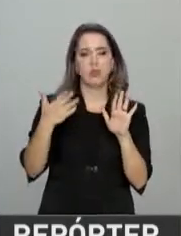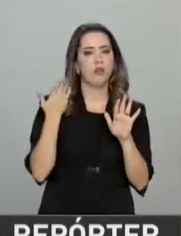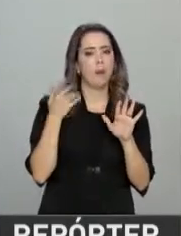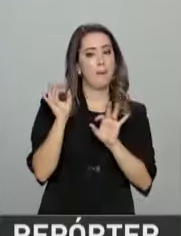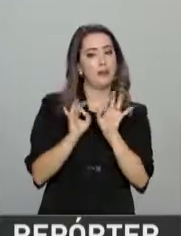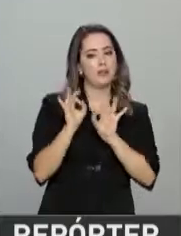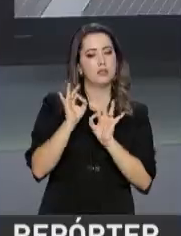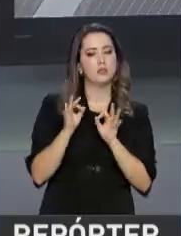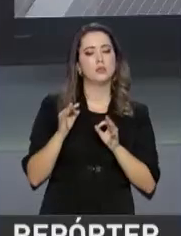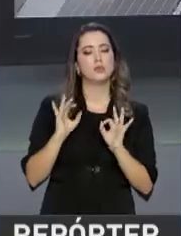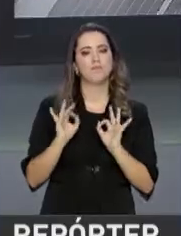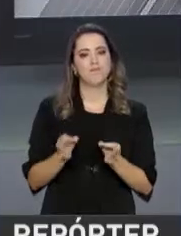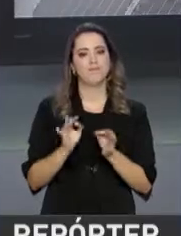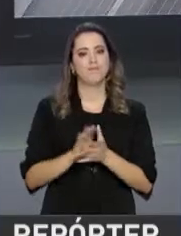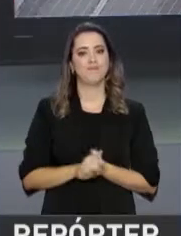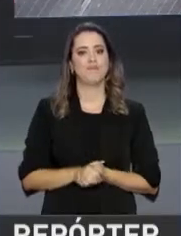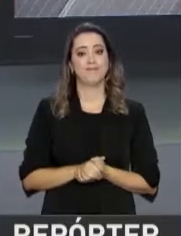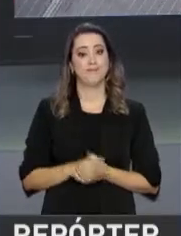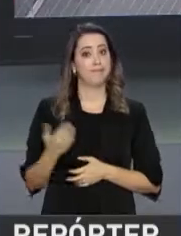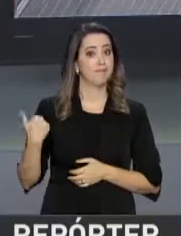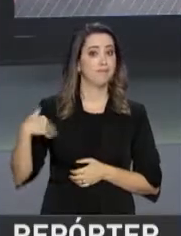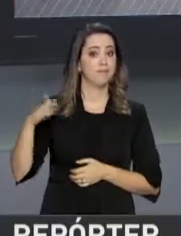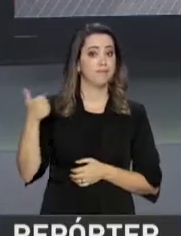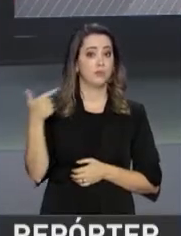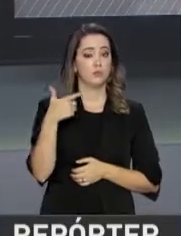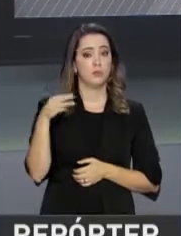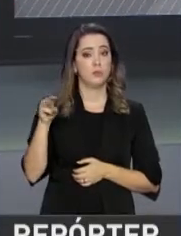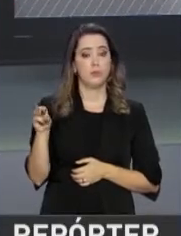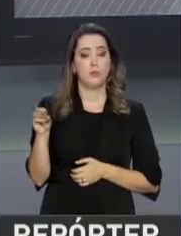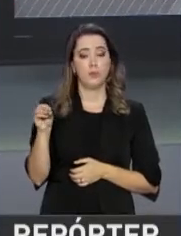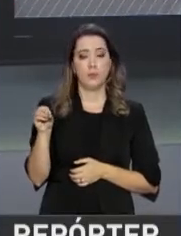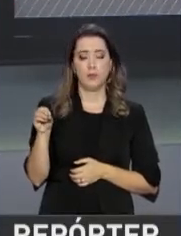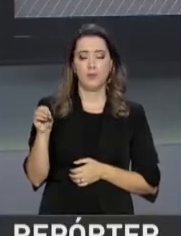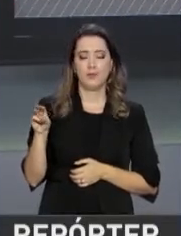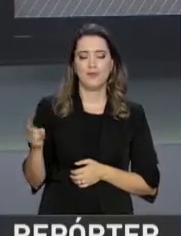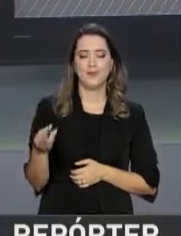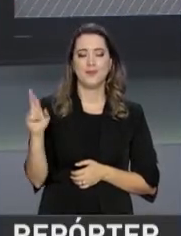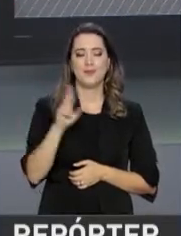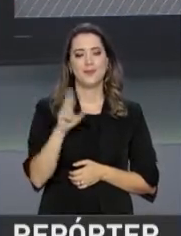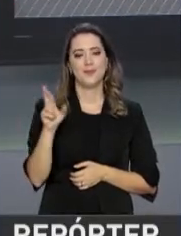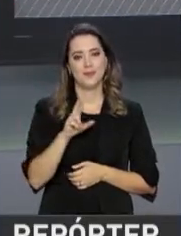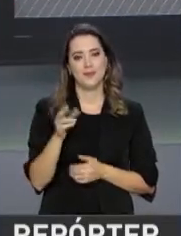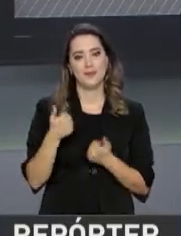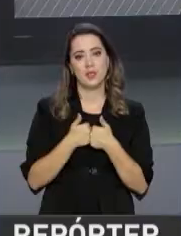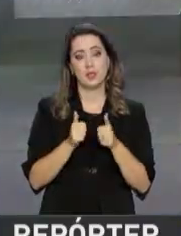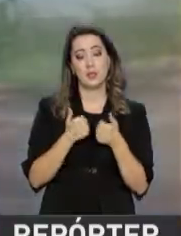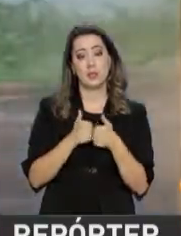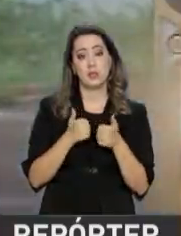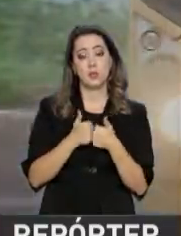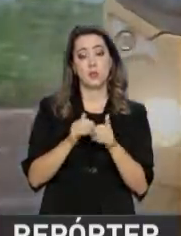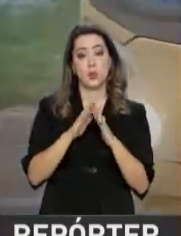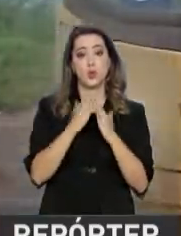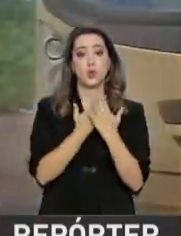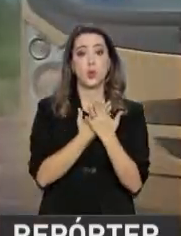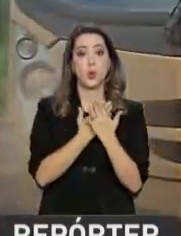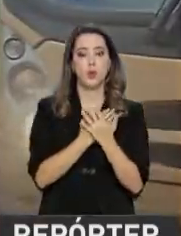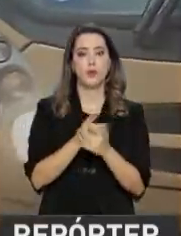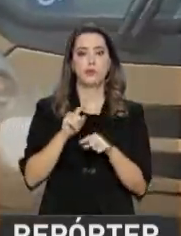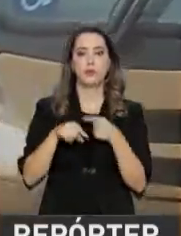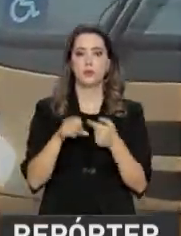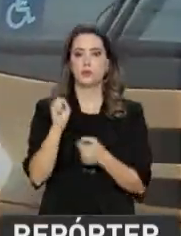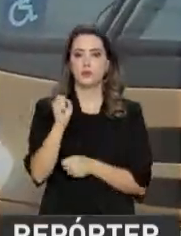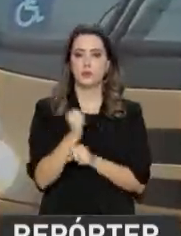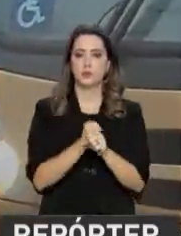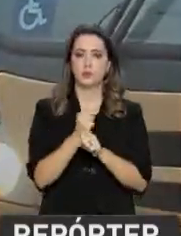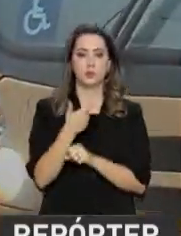de planejamento. Mais 120 milhões de reais para o transporte escolar. Após 8 anos sem aumento,